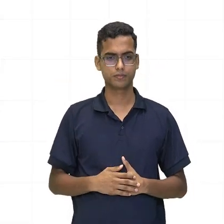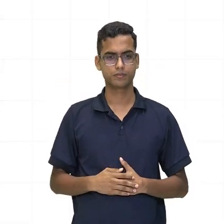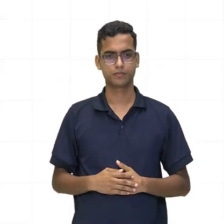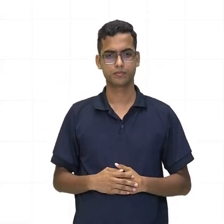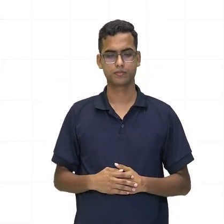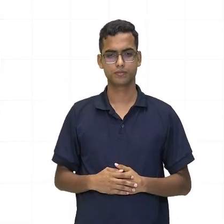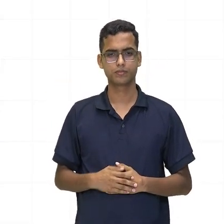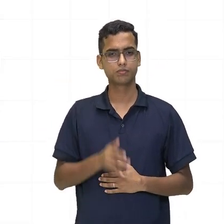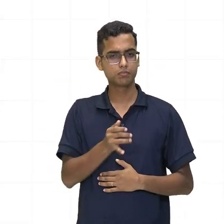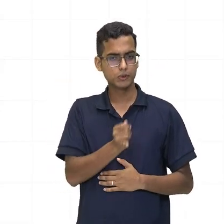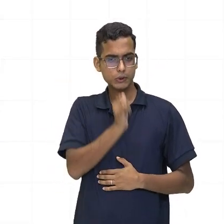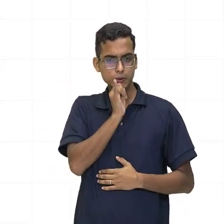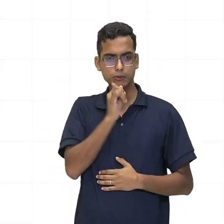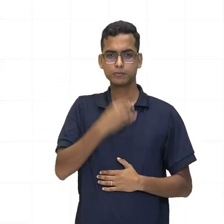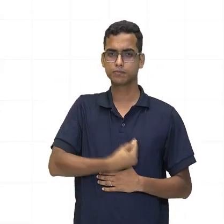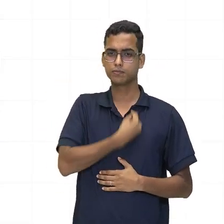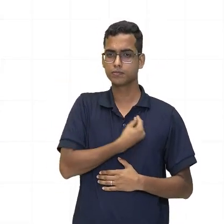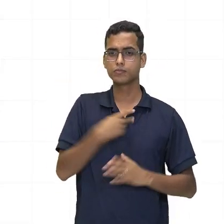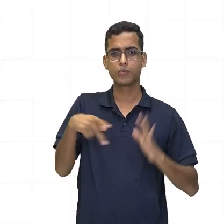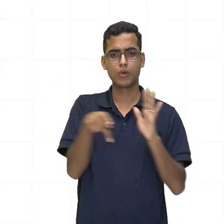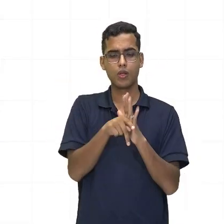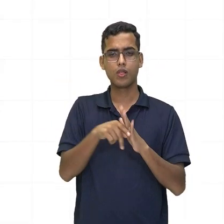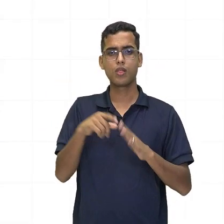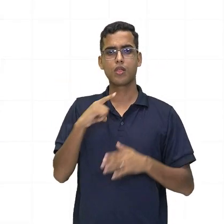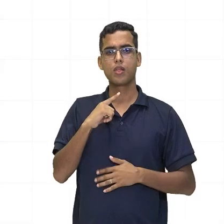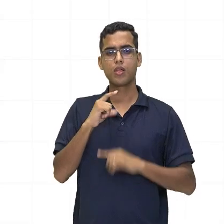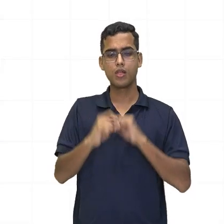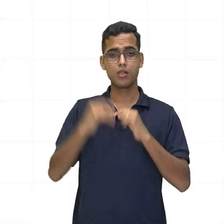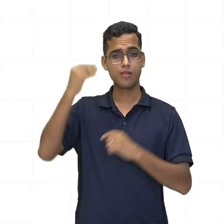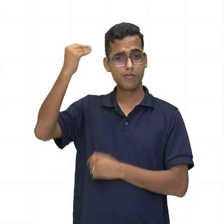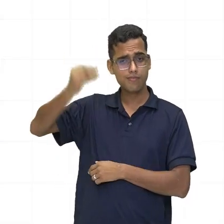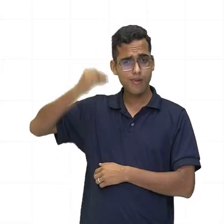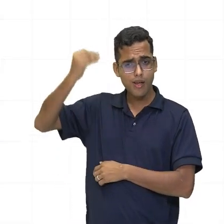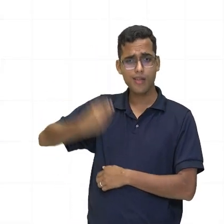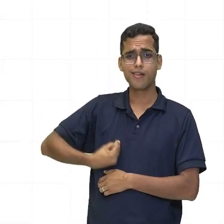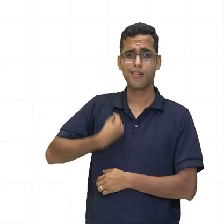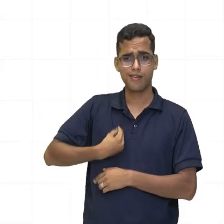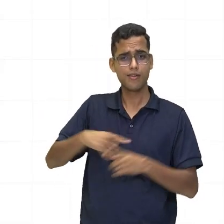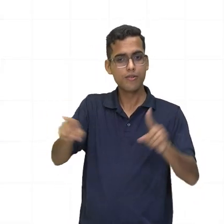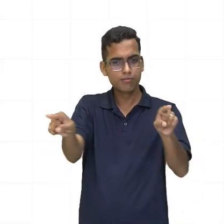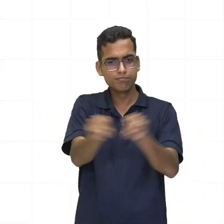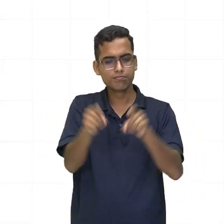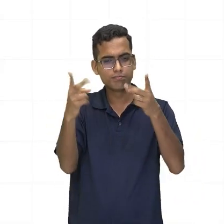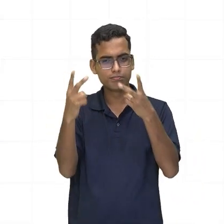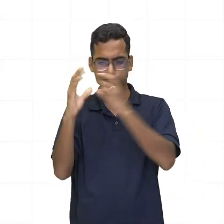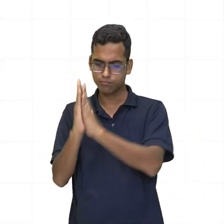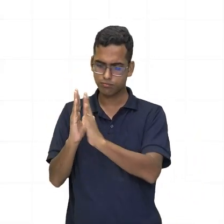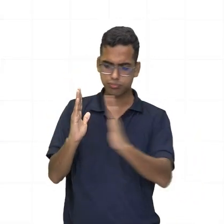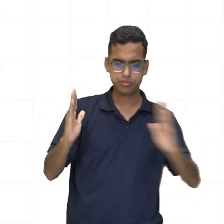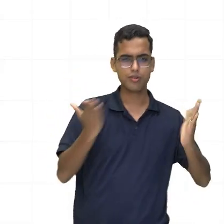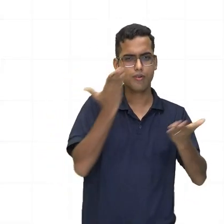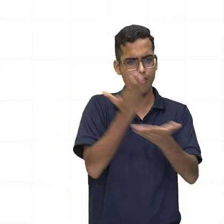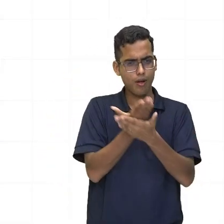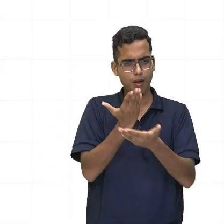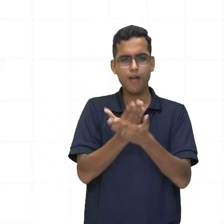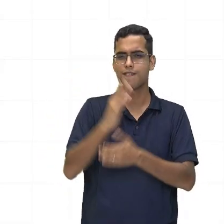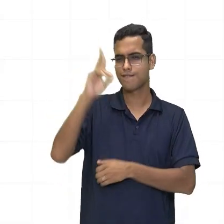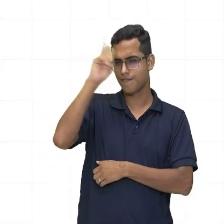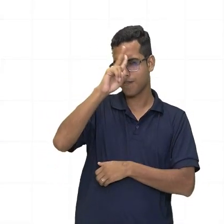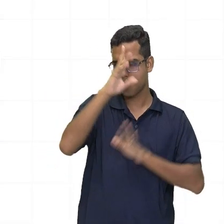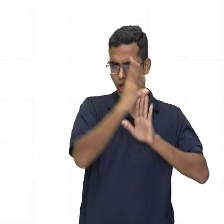do exemplo de vida, do testemunho de vida e da formação que nós vimos anteriormente nas nossas aulas,